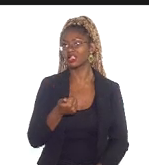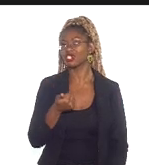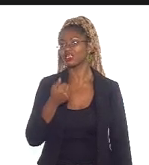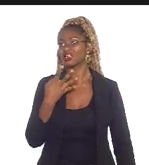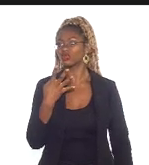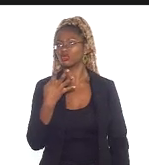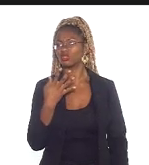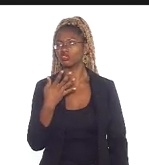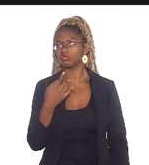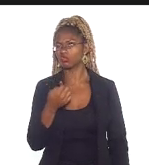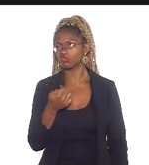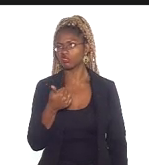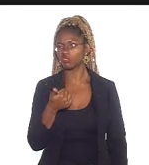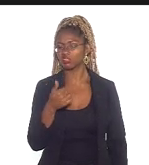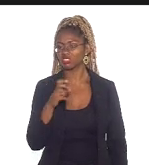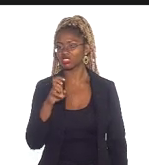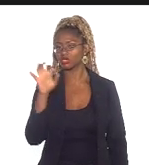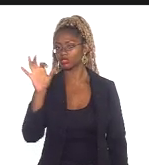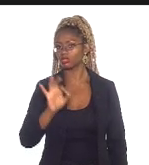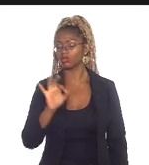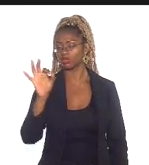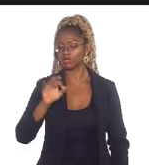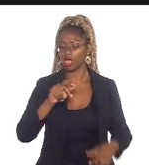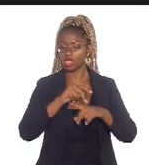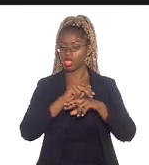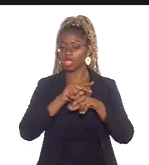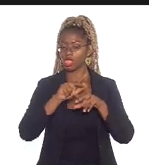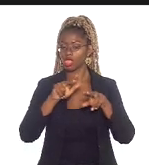14% ou quase 15% de diversos,